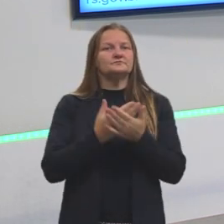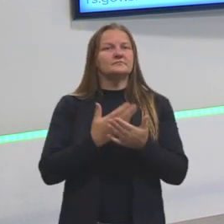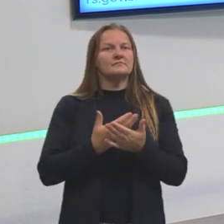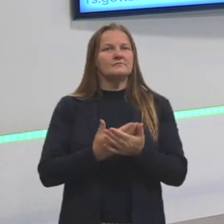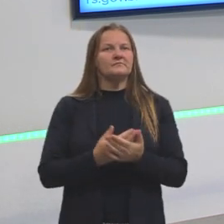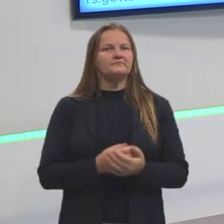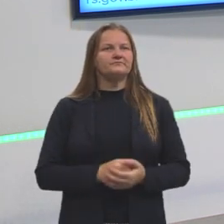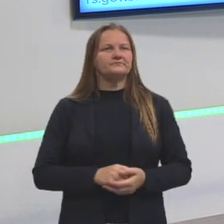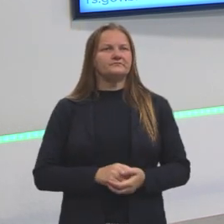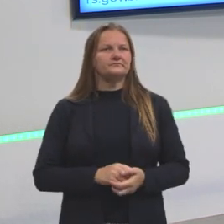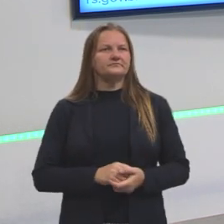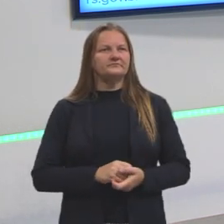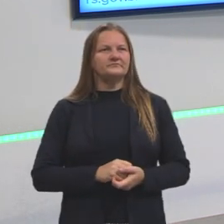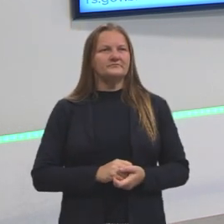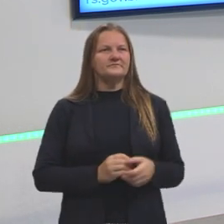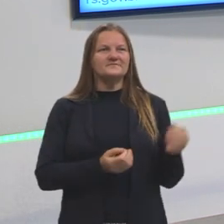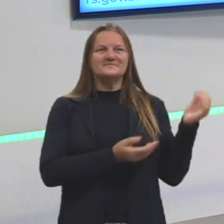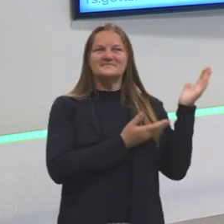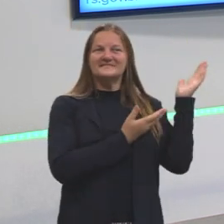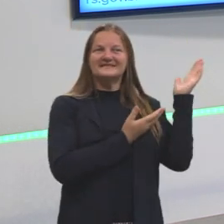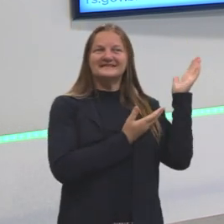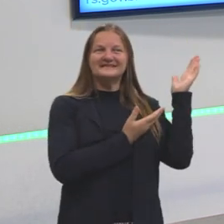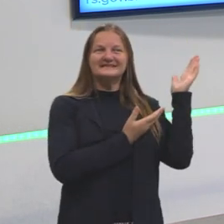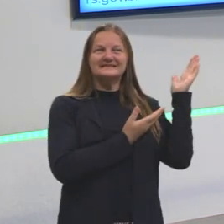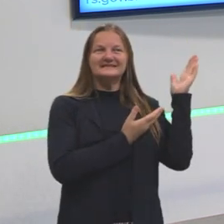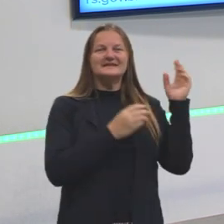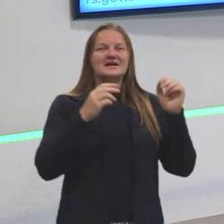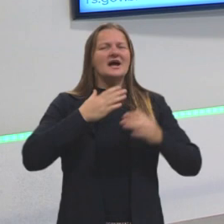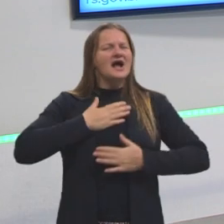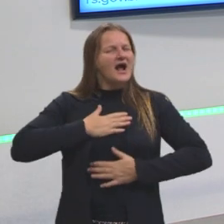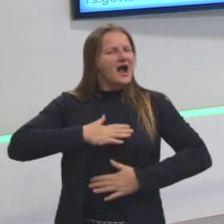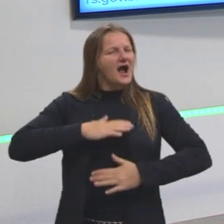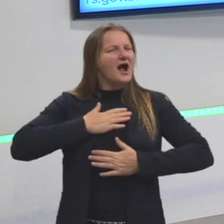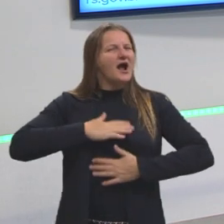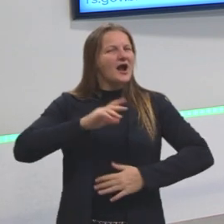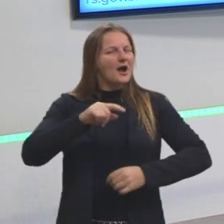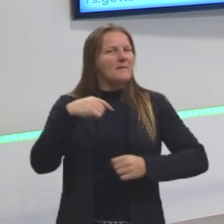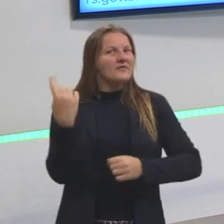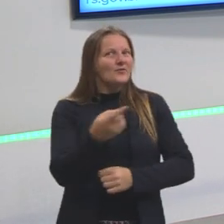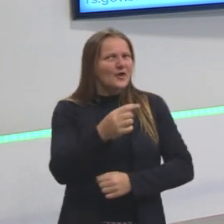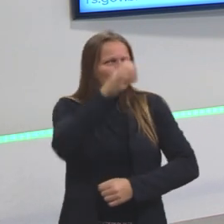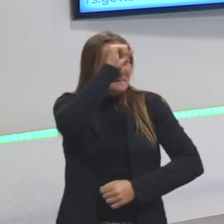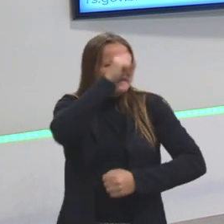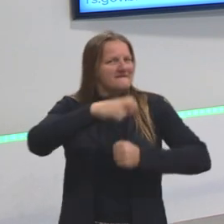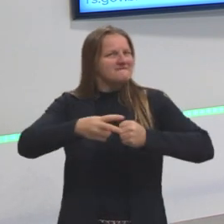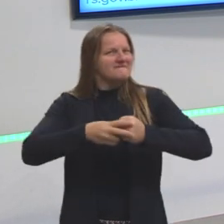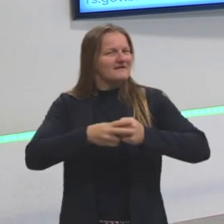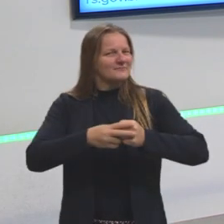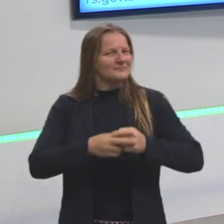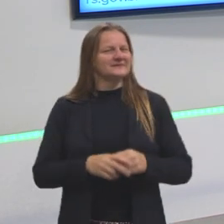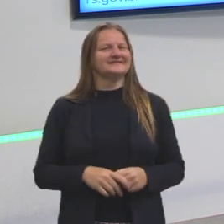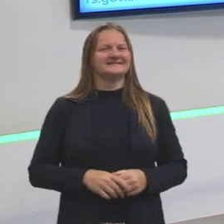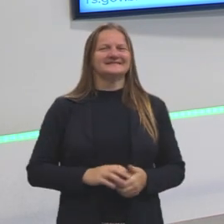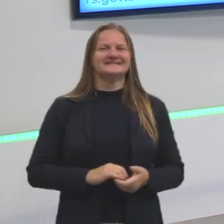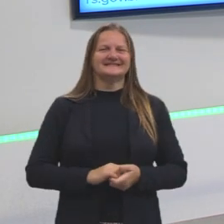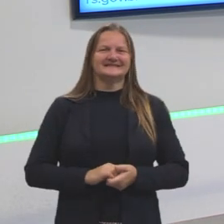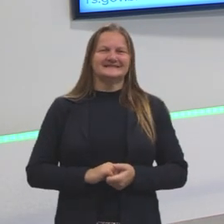aula então é e Keep Calm em Lets learn the Words mantenha-se calmo e vamos aprender os verbos